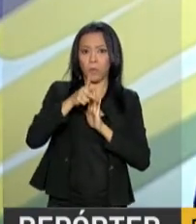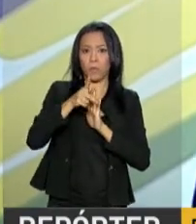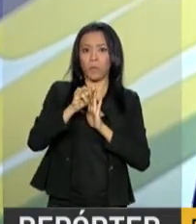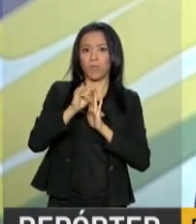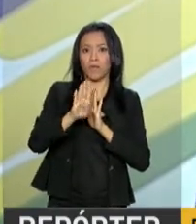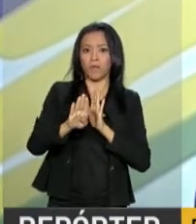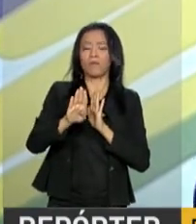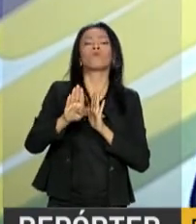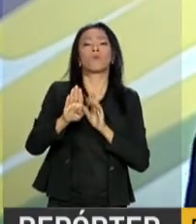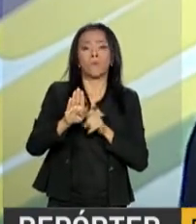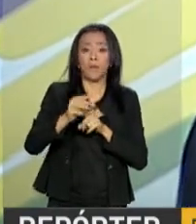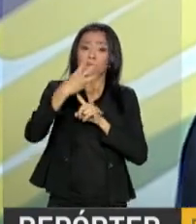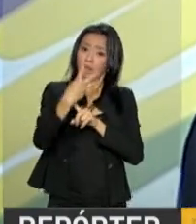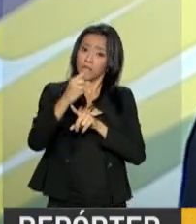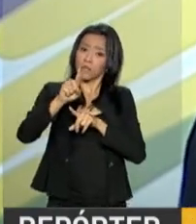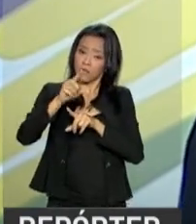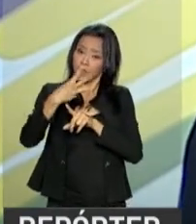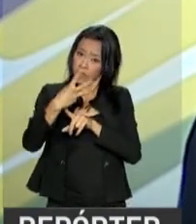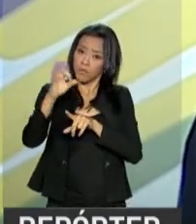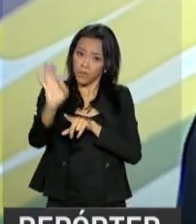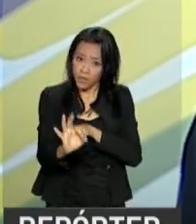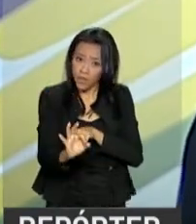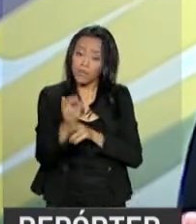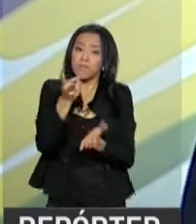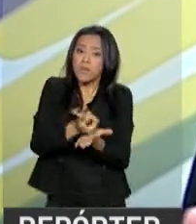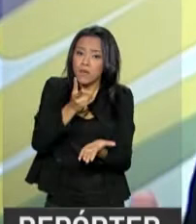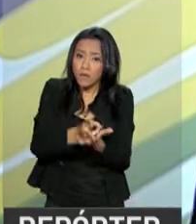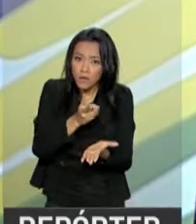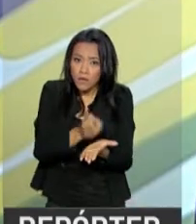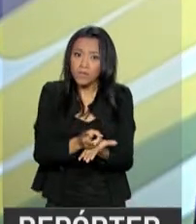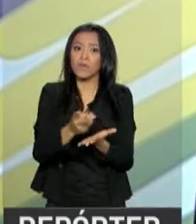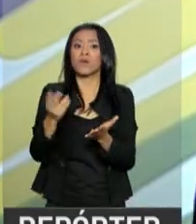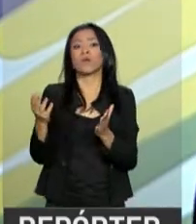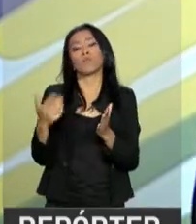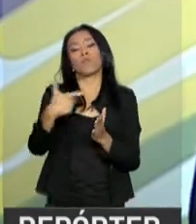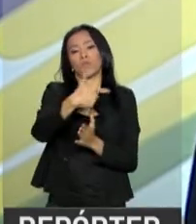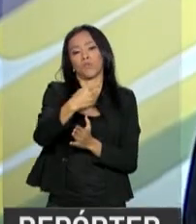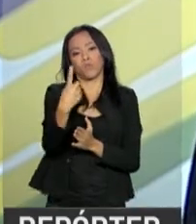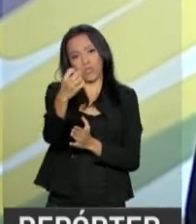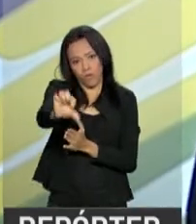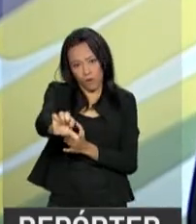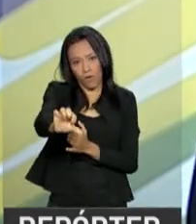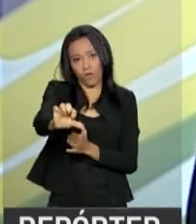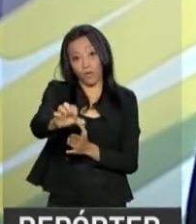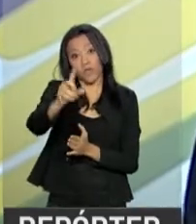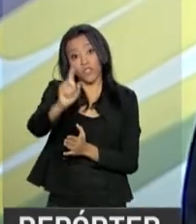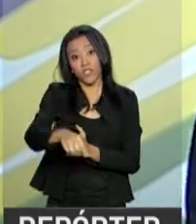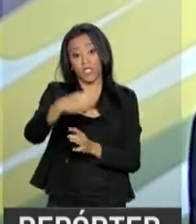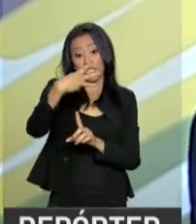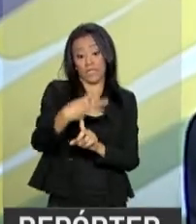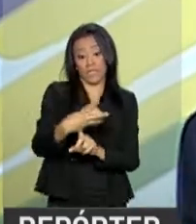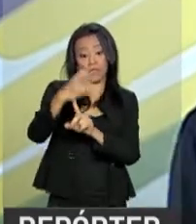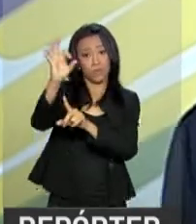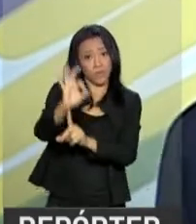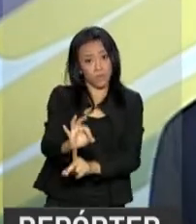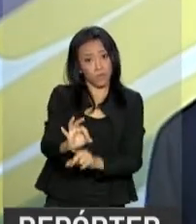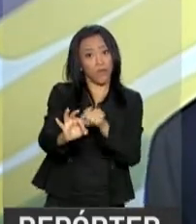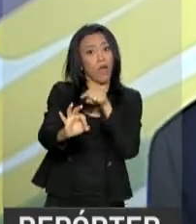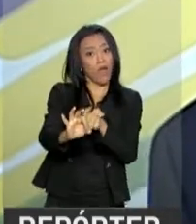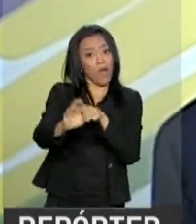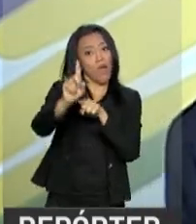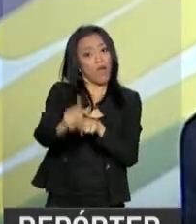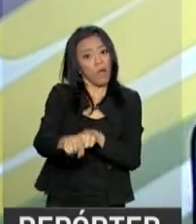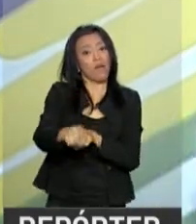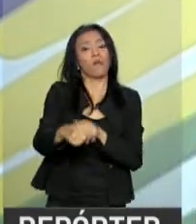3% a mesma previsão para 2019 então um crescimento real do pib de 3% que é o que indica o